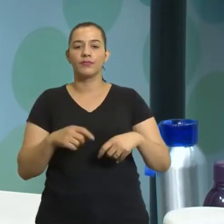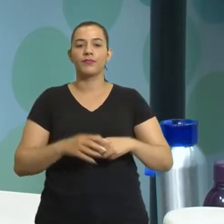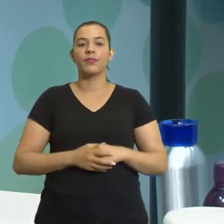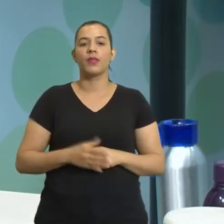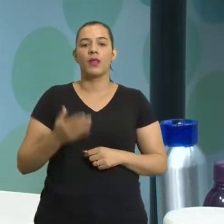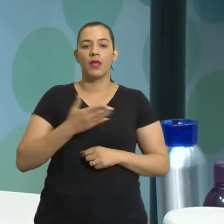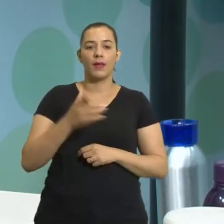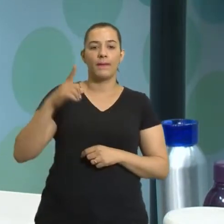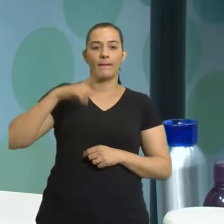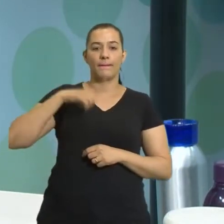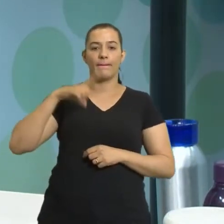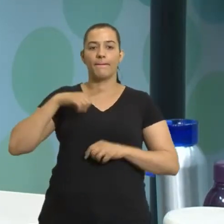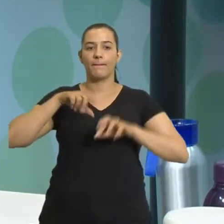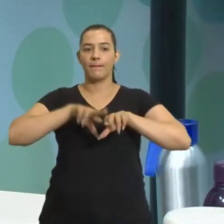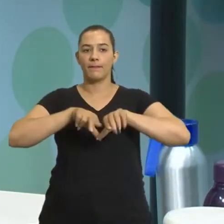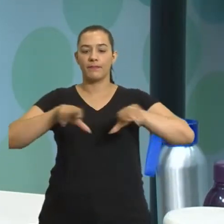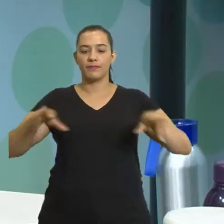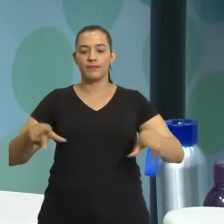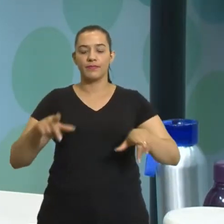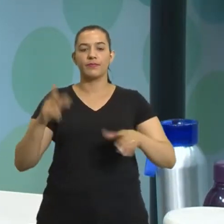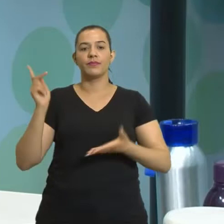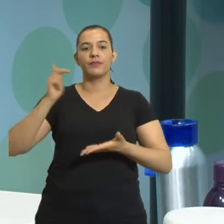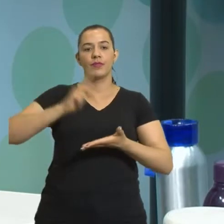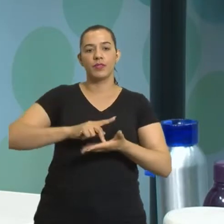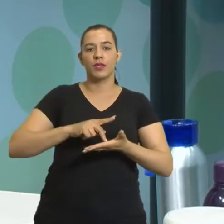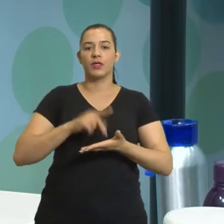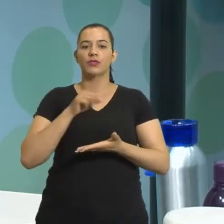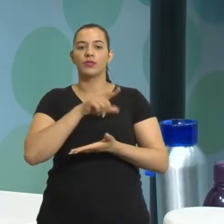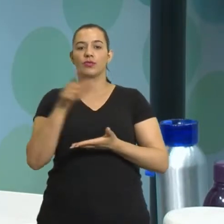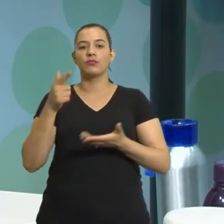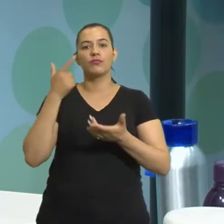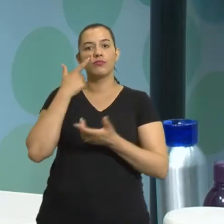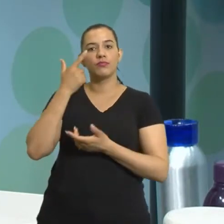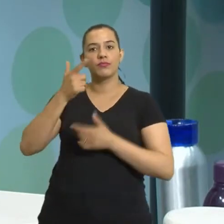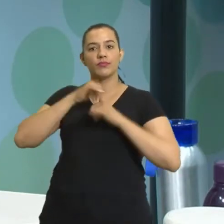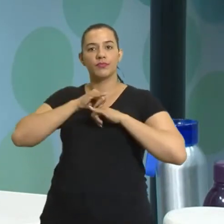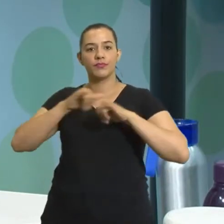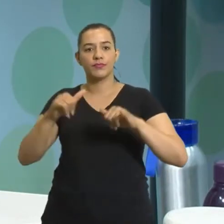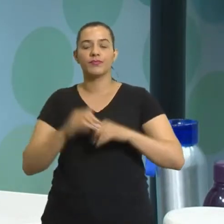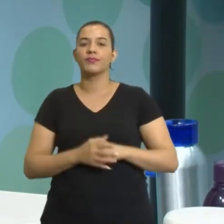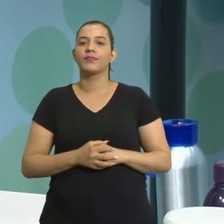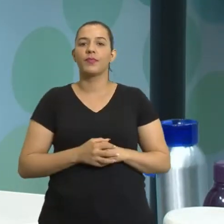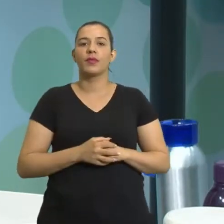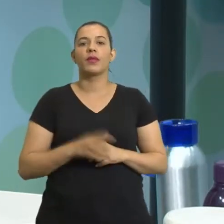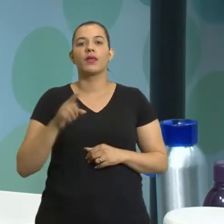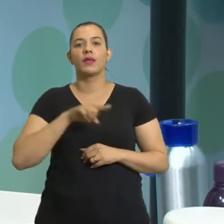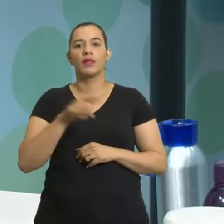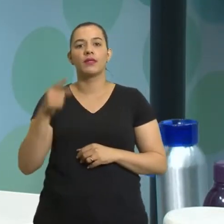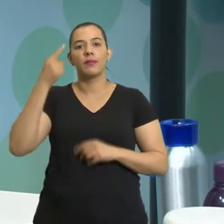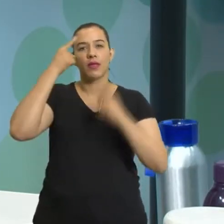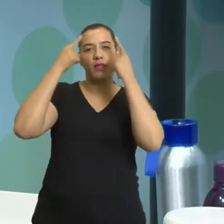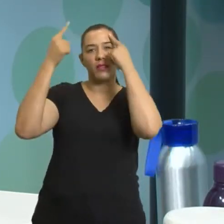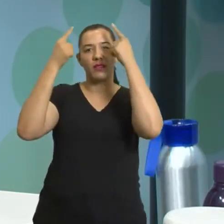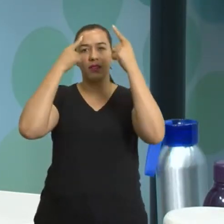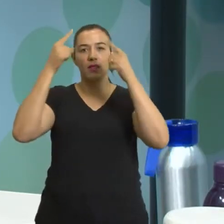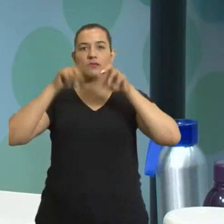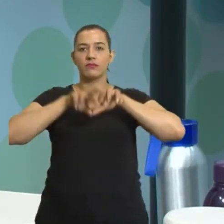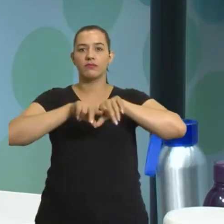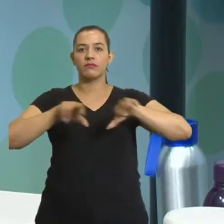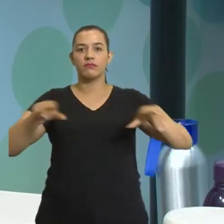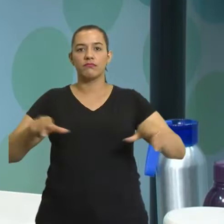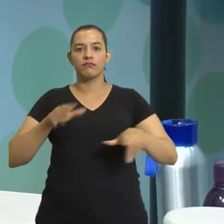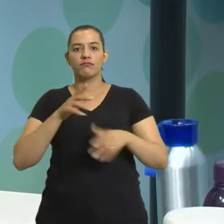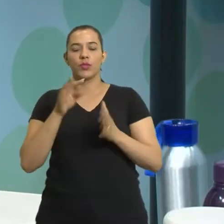que confronta o texto com a realidade, que o cerca. Também é aquele que filtra ideias, porque nem tudo que aparece